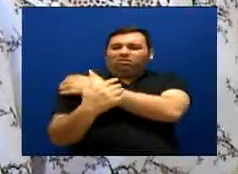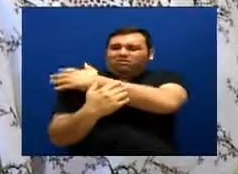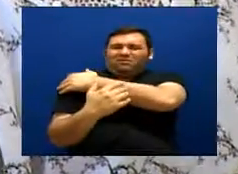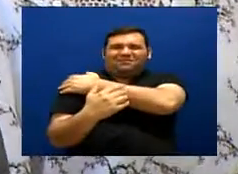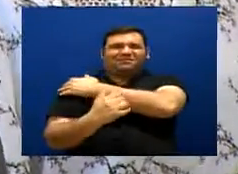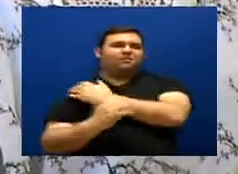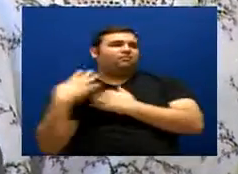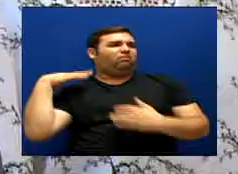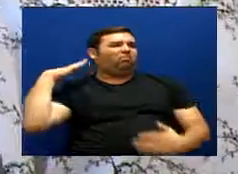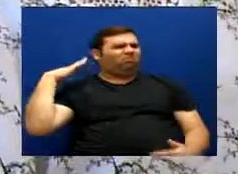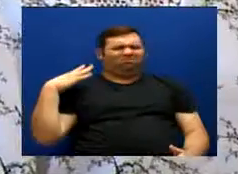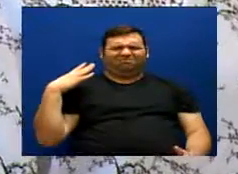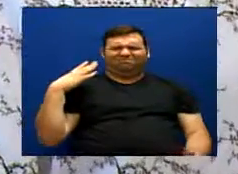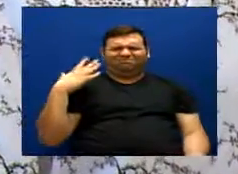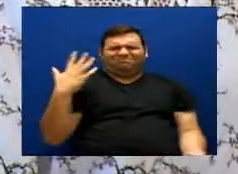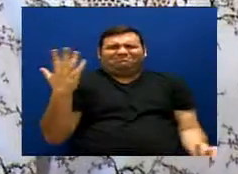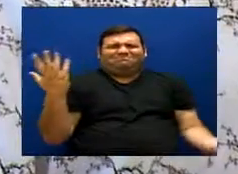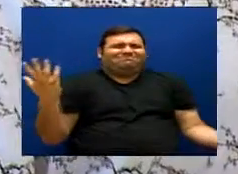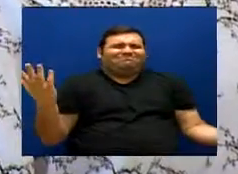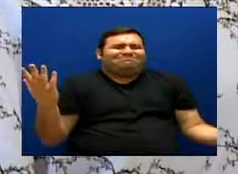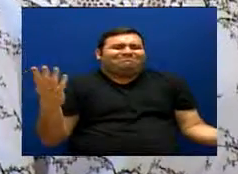encostando e assim por diante.